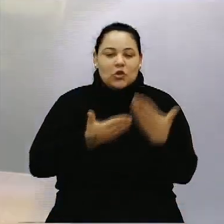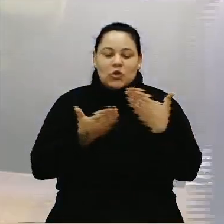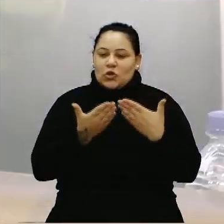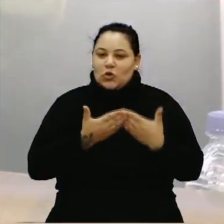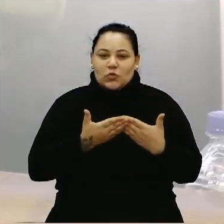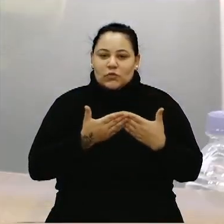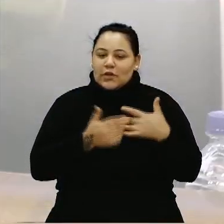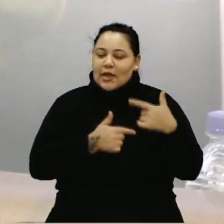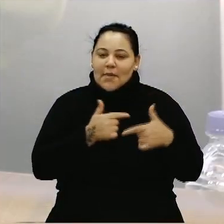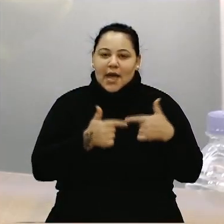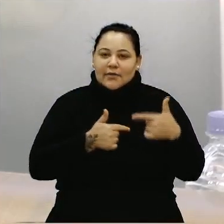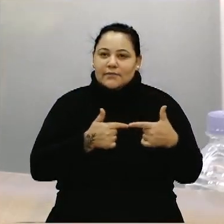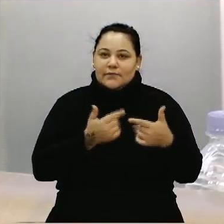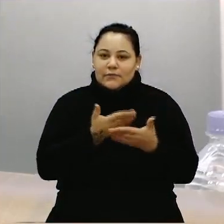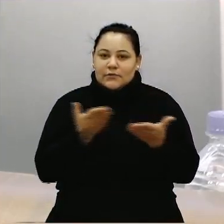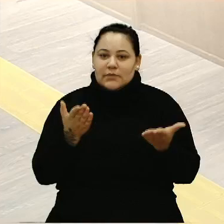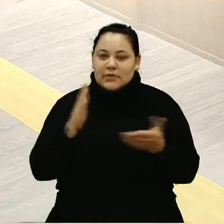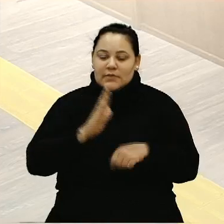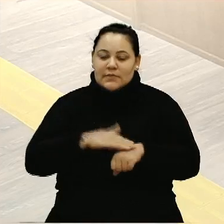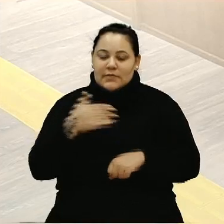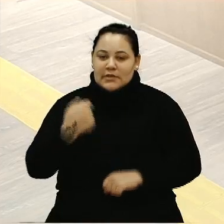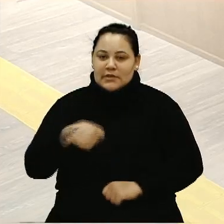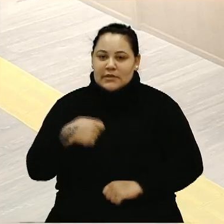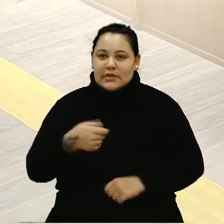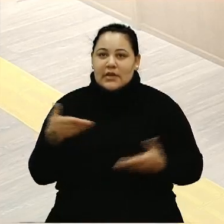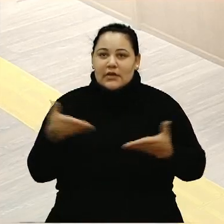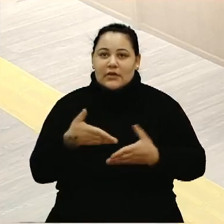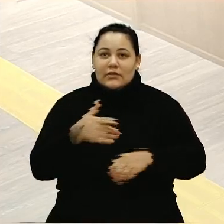que a gente mais precisa. E agora, nesse